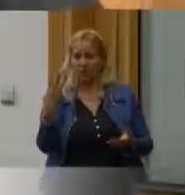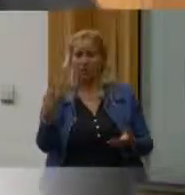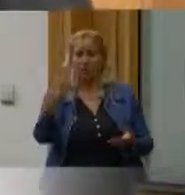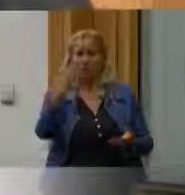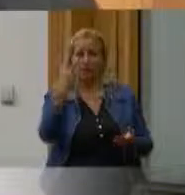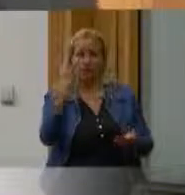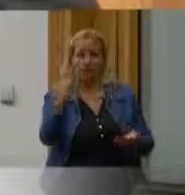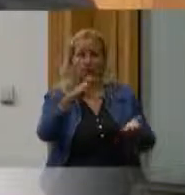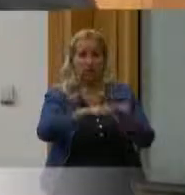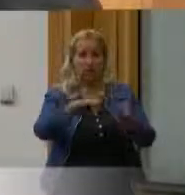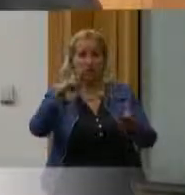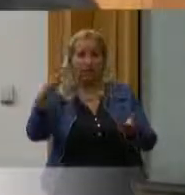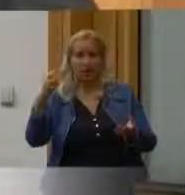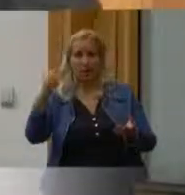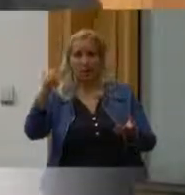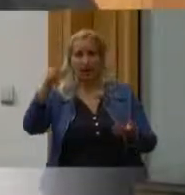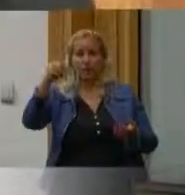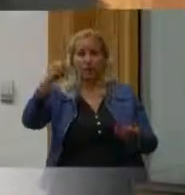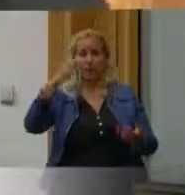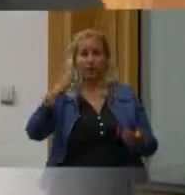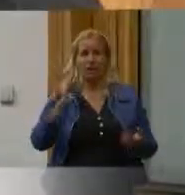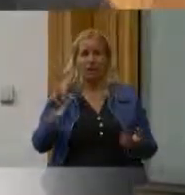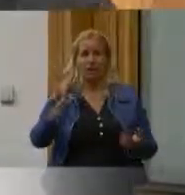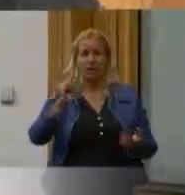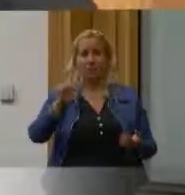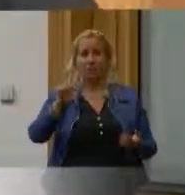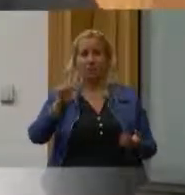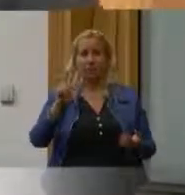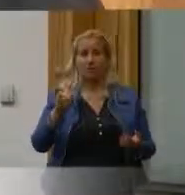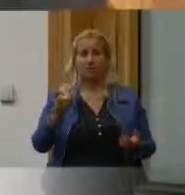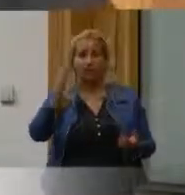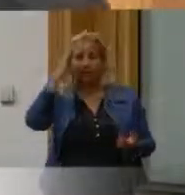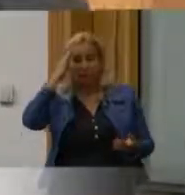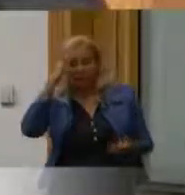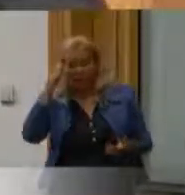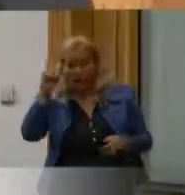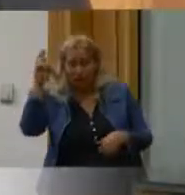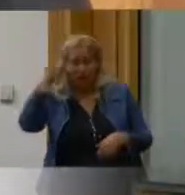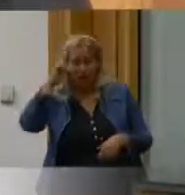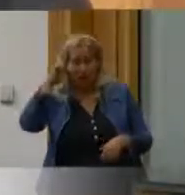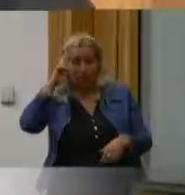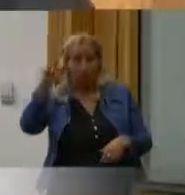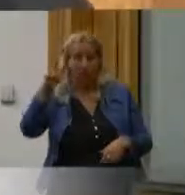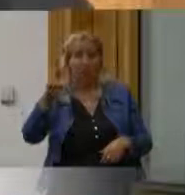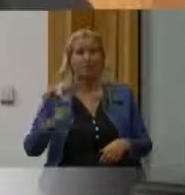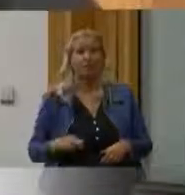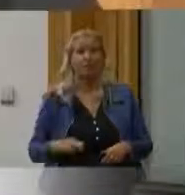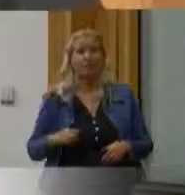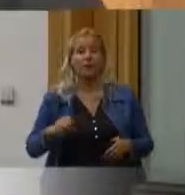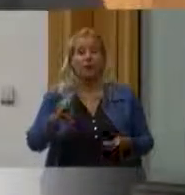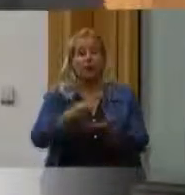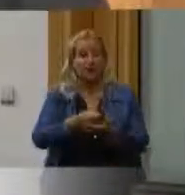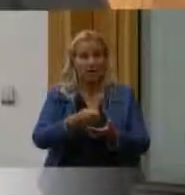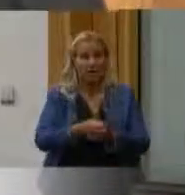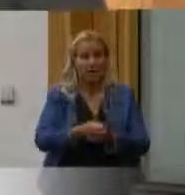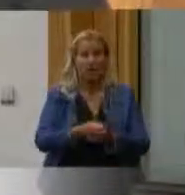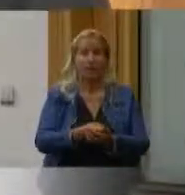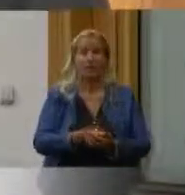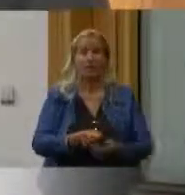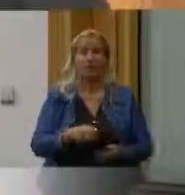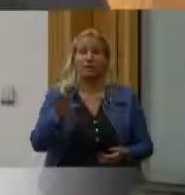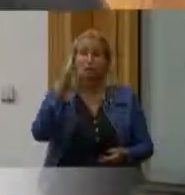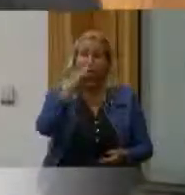Joaquim? Para ir lá para a Ambev fazer a fiscalização, sem mesmo a chefia saber. Mas a gente ia mesmo assim, porque a gente sabia que era uma situação de